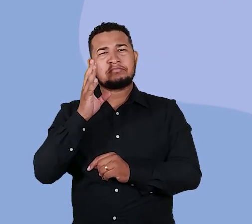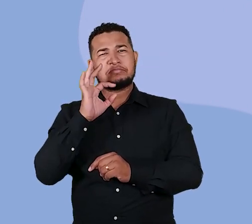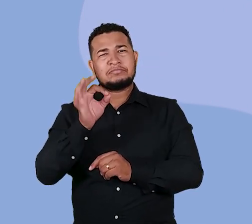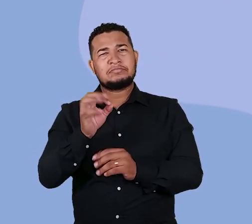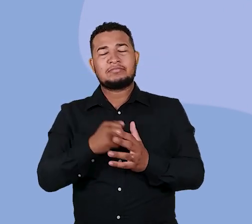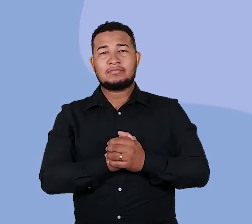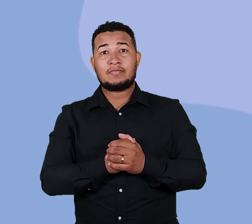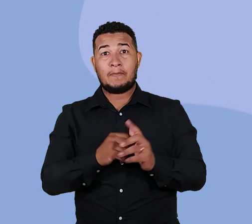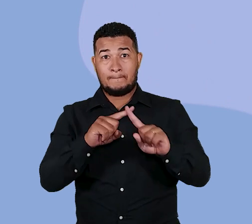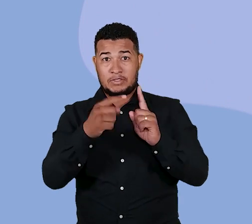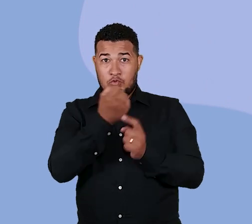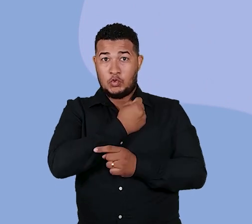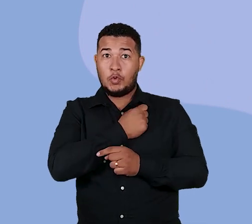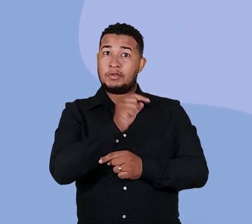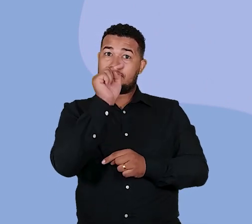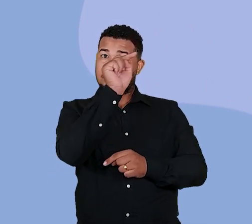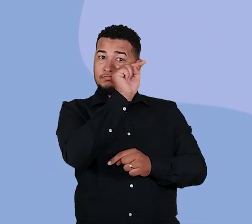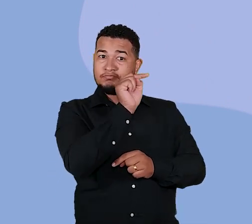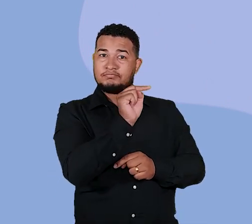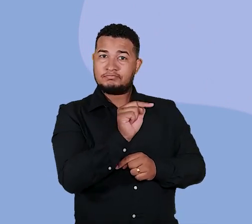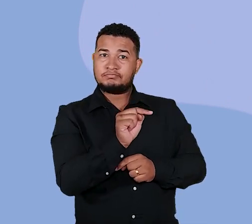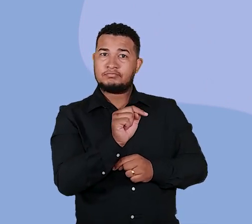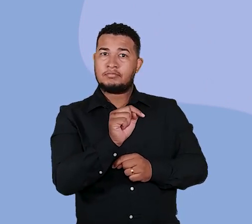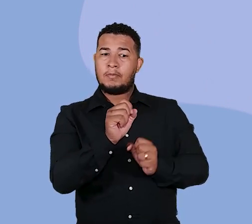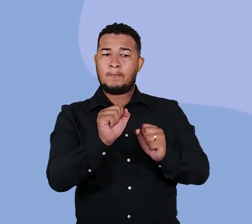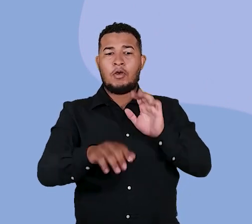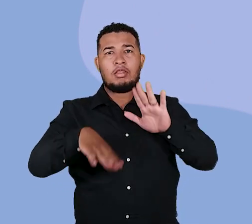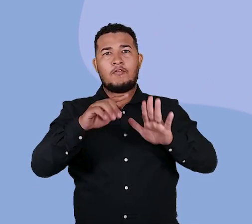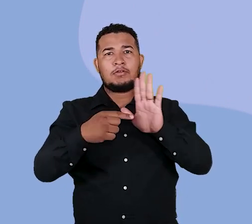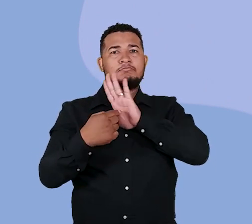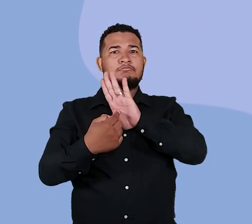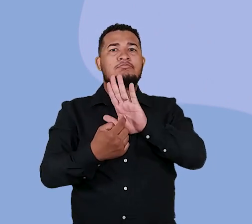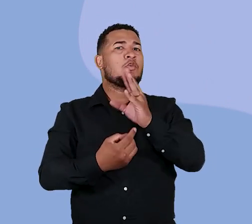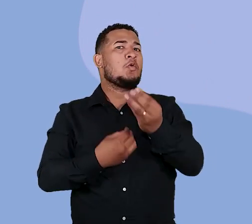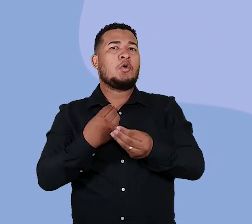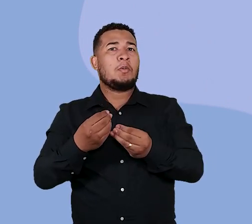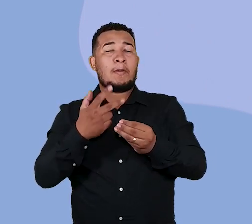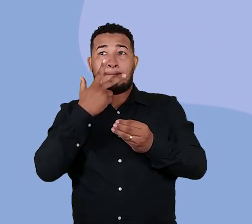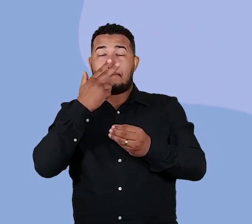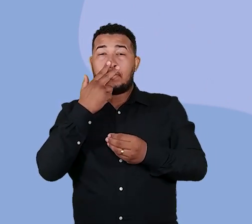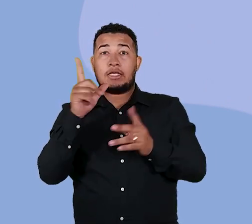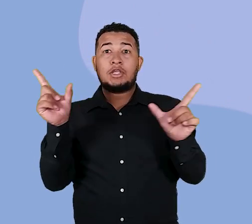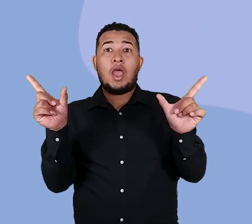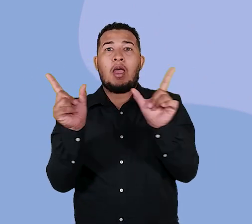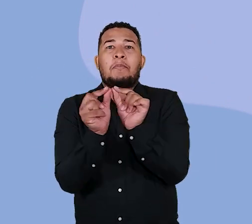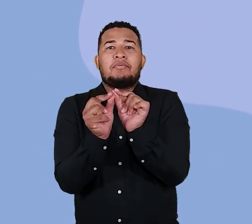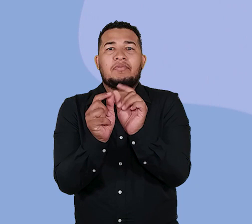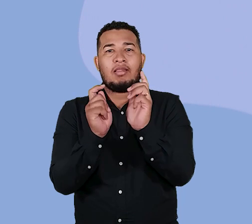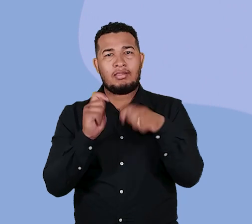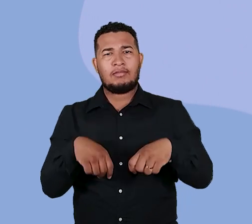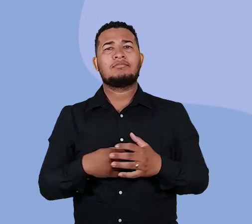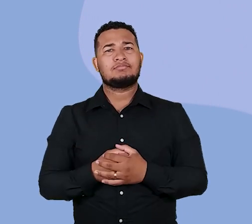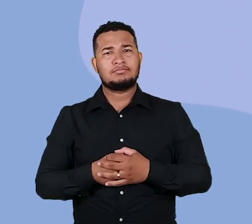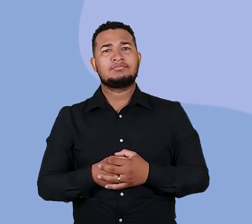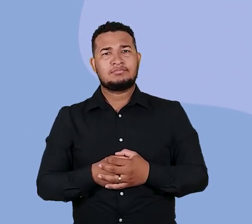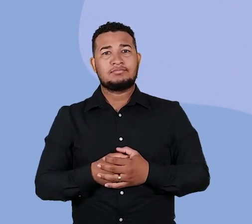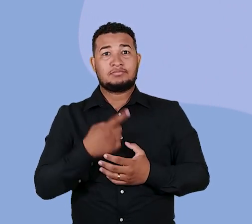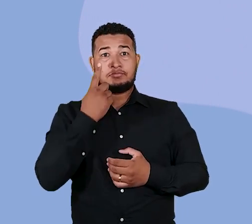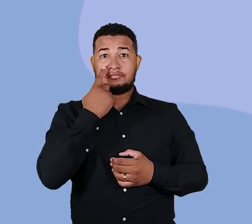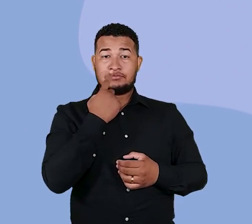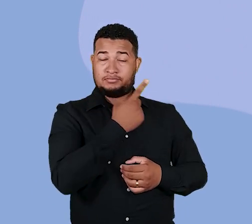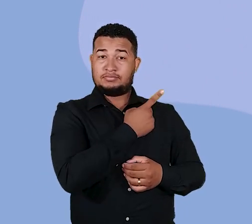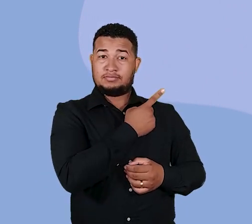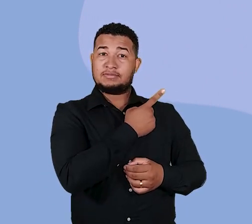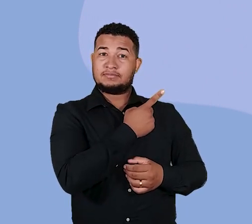só, esses números decimais podem aparecer de forma abreviada. Olha para esse canal aí,